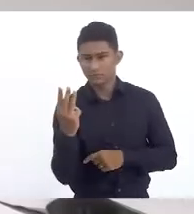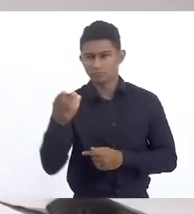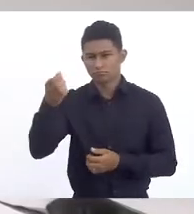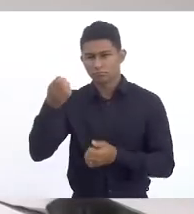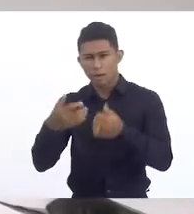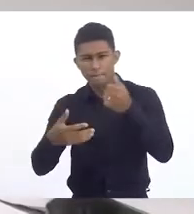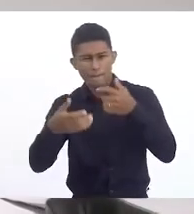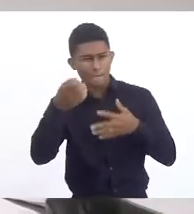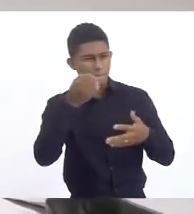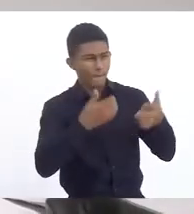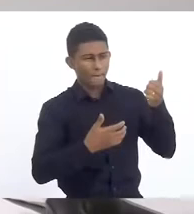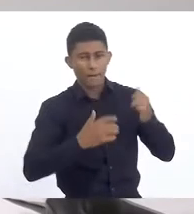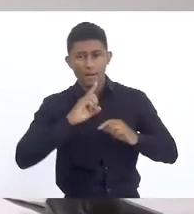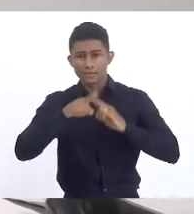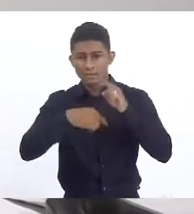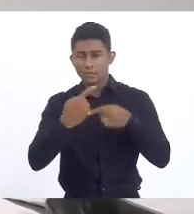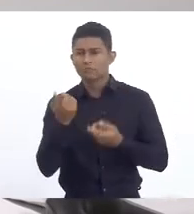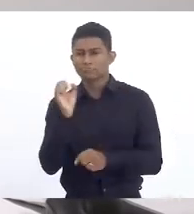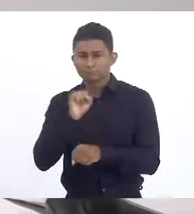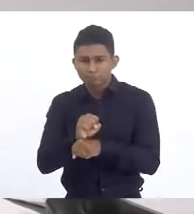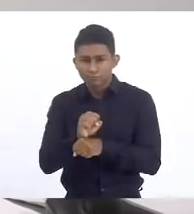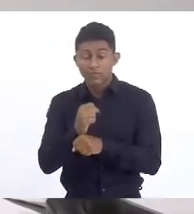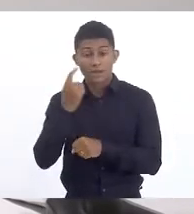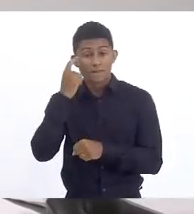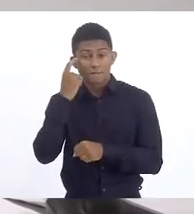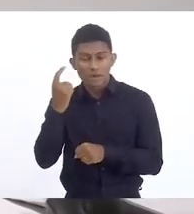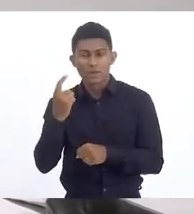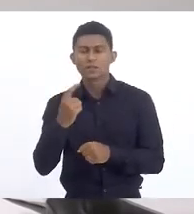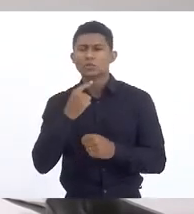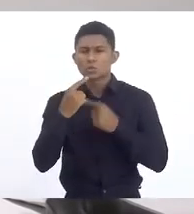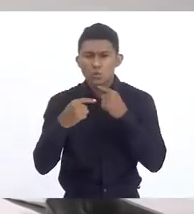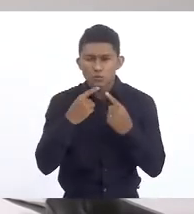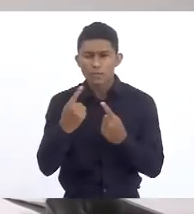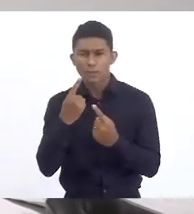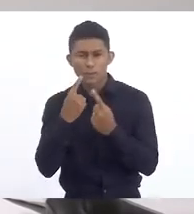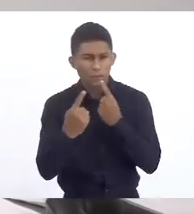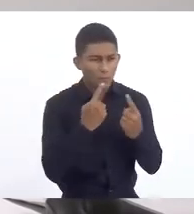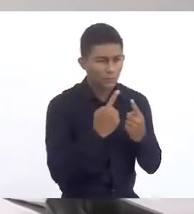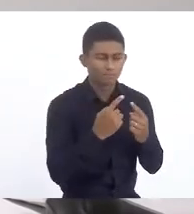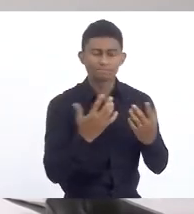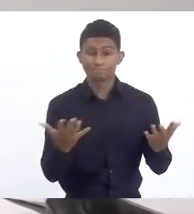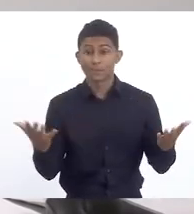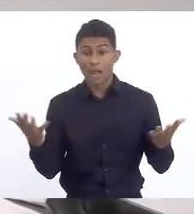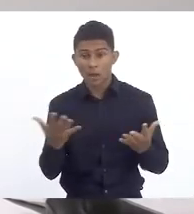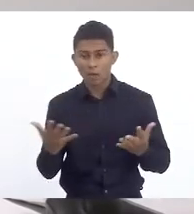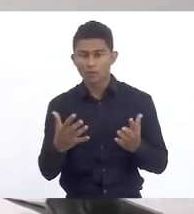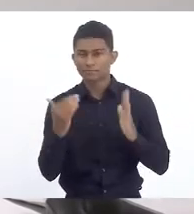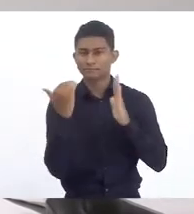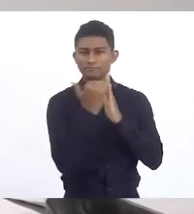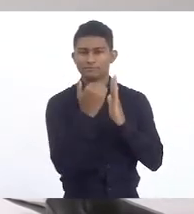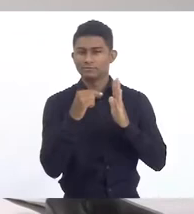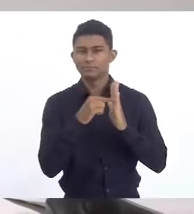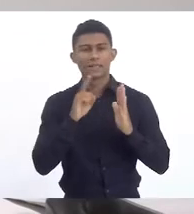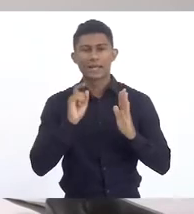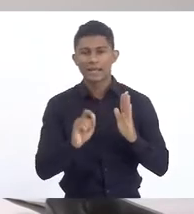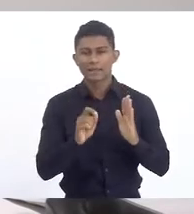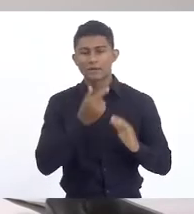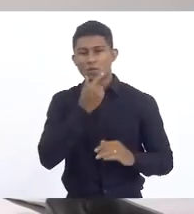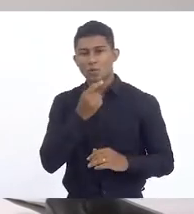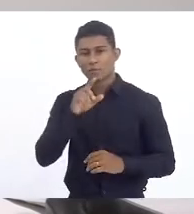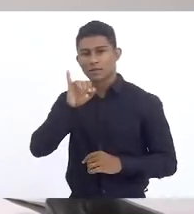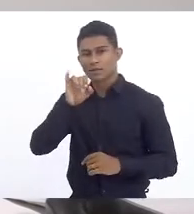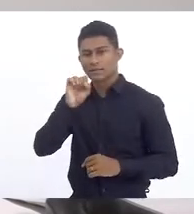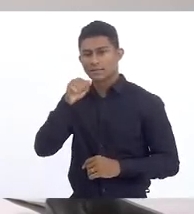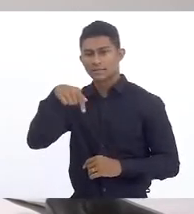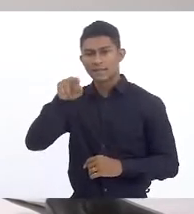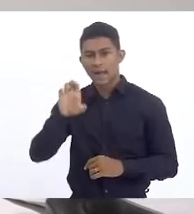algumas dúvidas de cada questionamento. Pela ordem está escrito o Isaac da Firjan, depois o Mauro